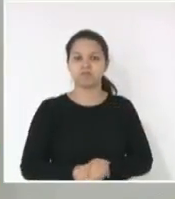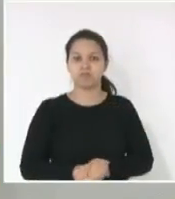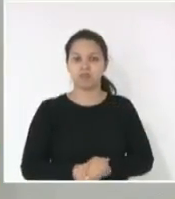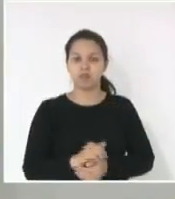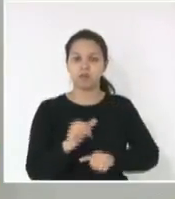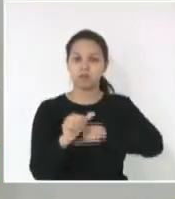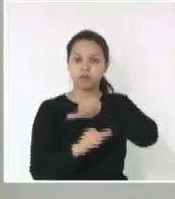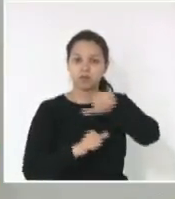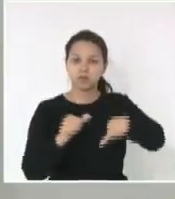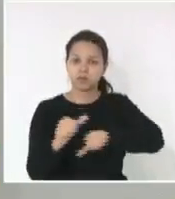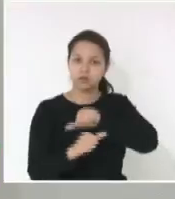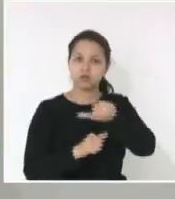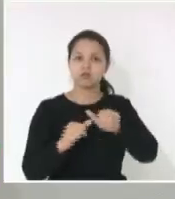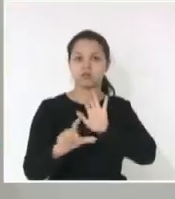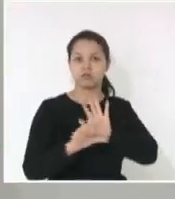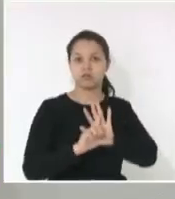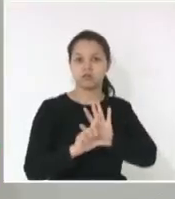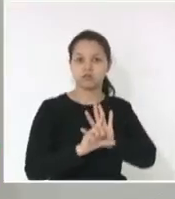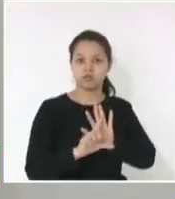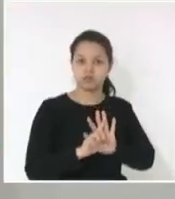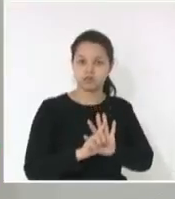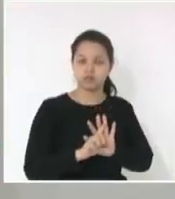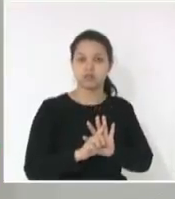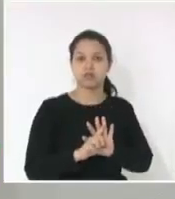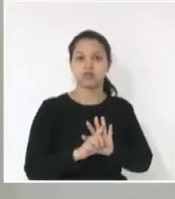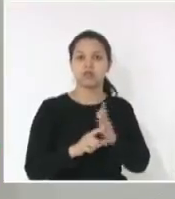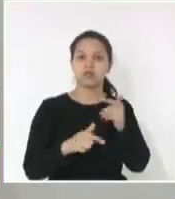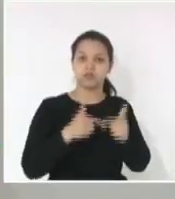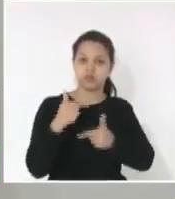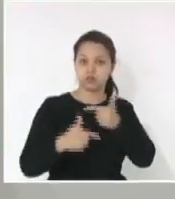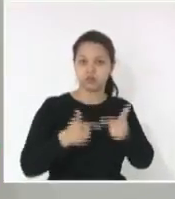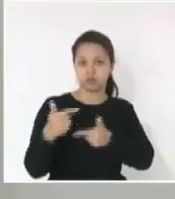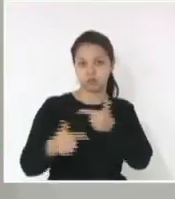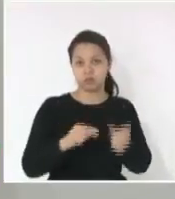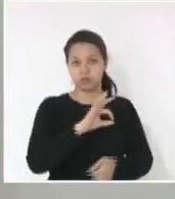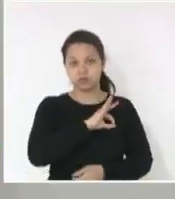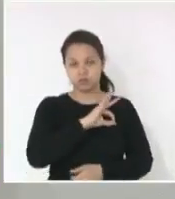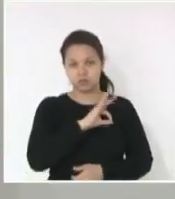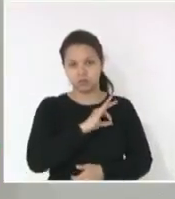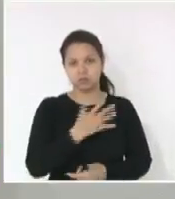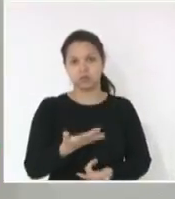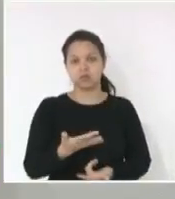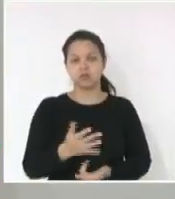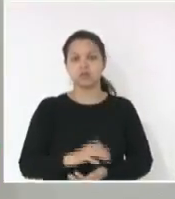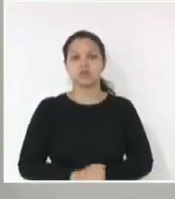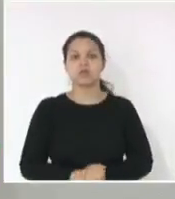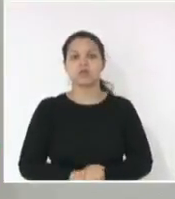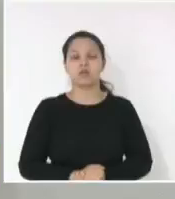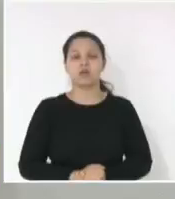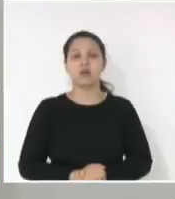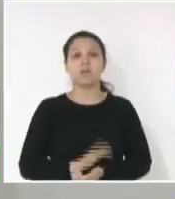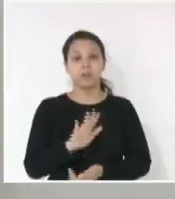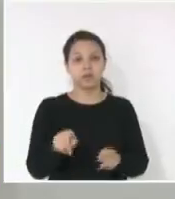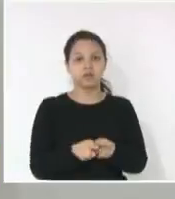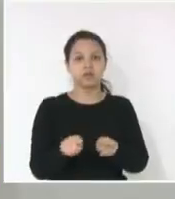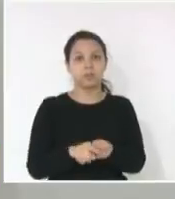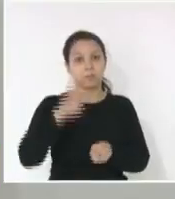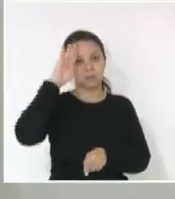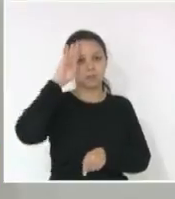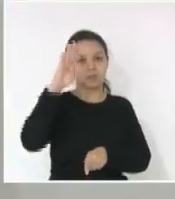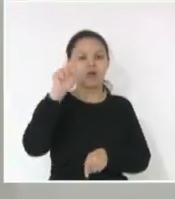alteração da nossa legislação dos funcionários públicos do Estado, mas da segurança